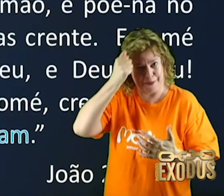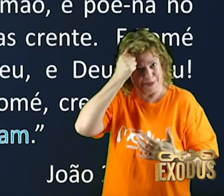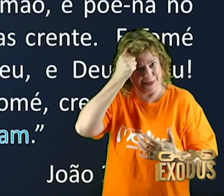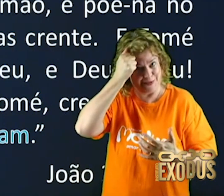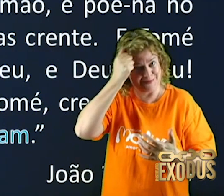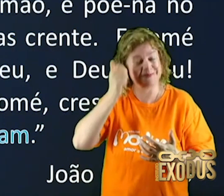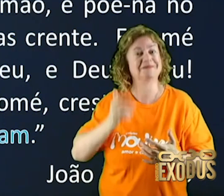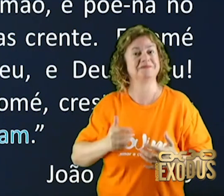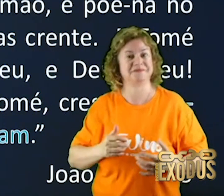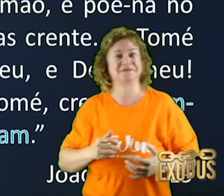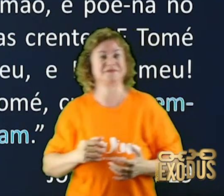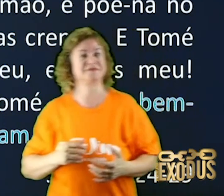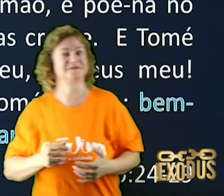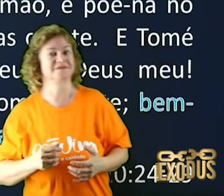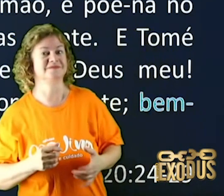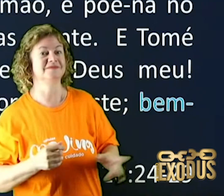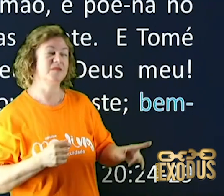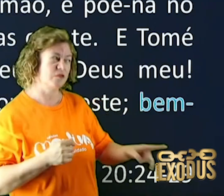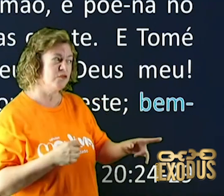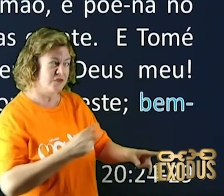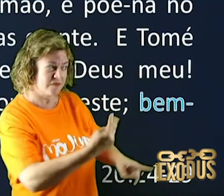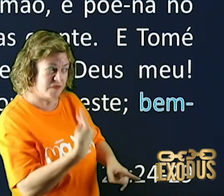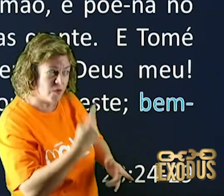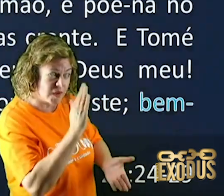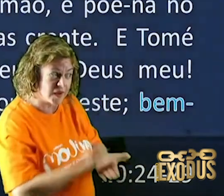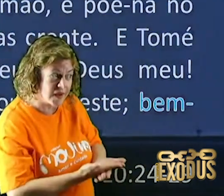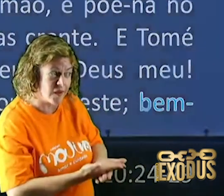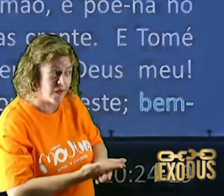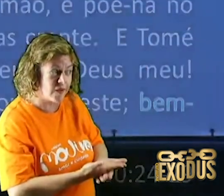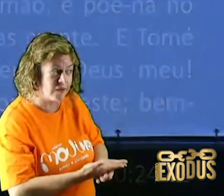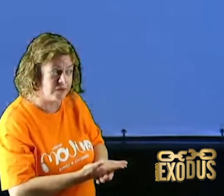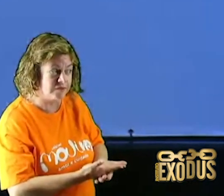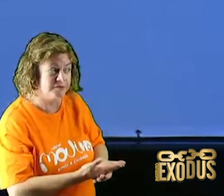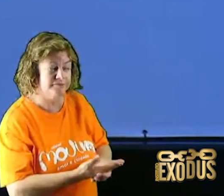Bem-aventurados, ou seja, felizes, aqueles que não viram e creram.